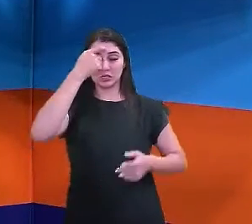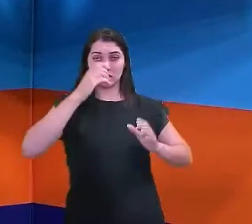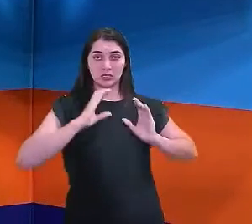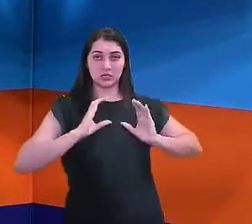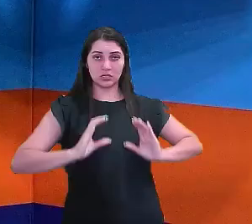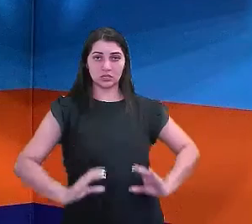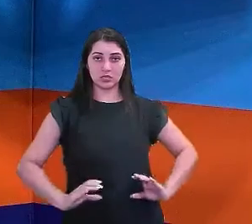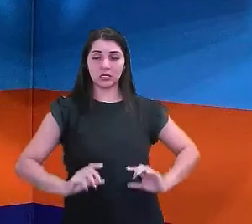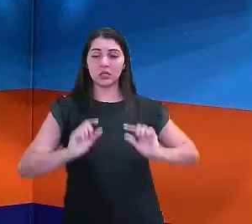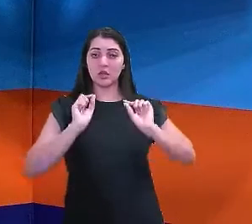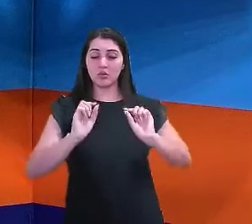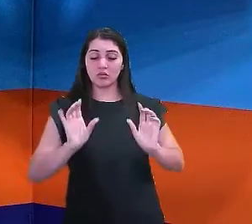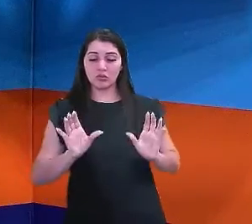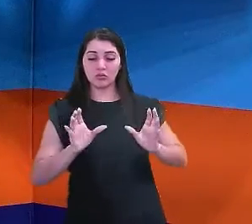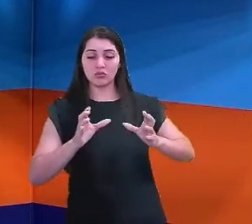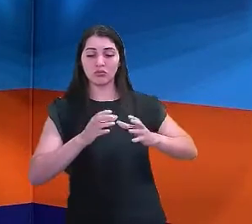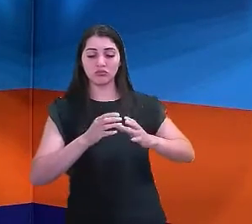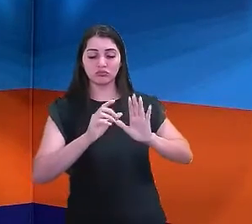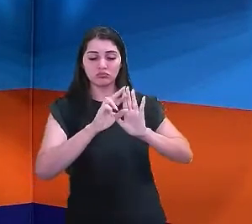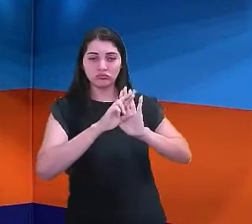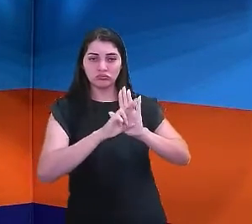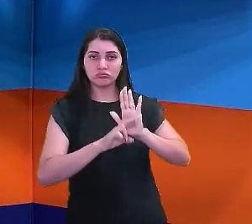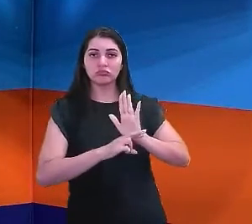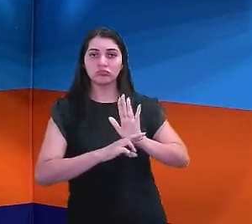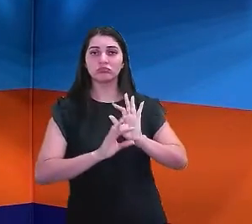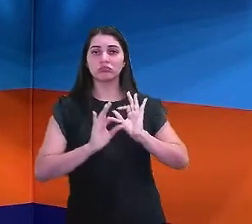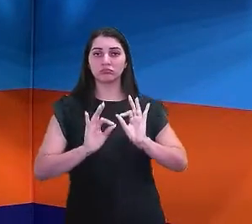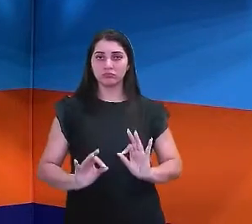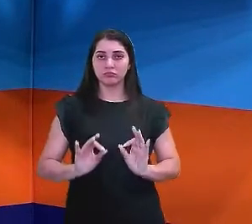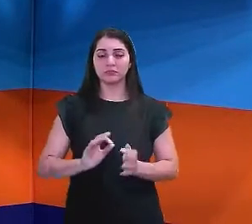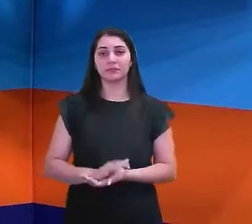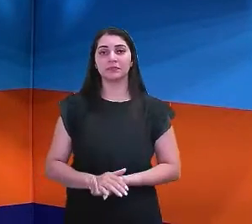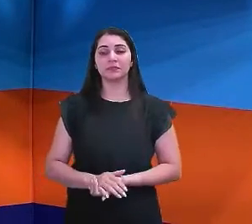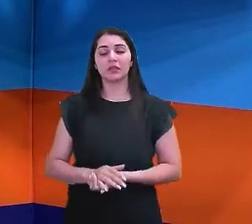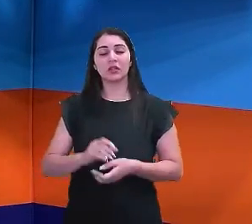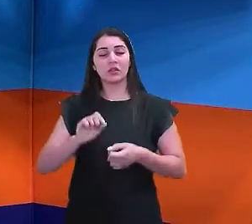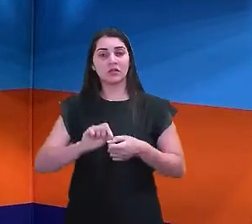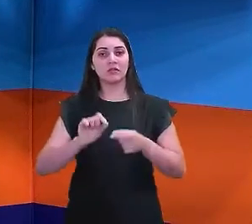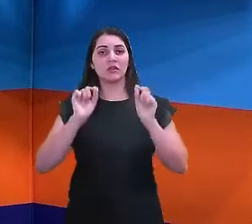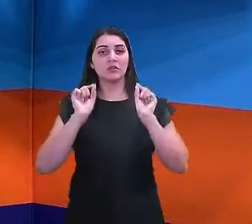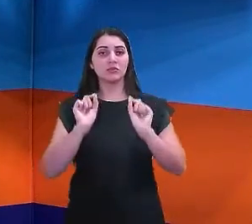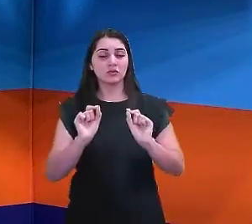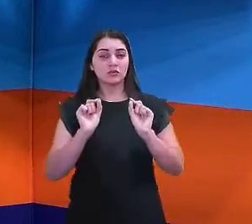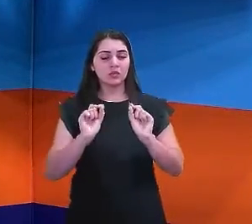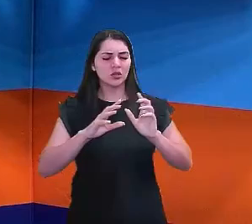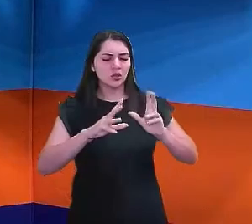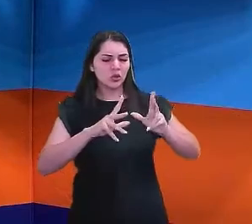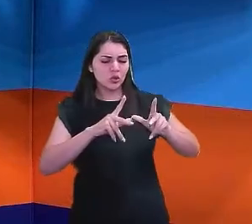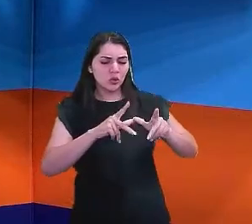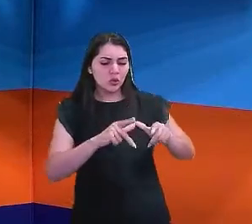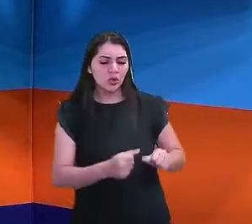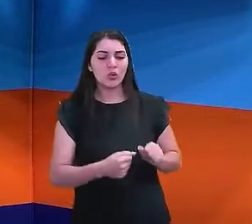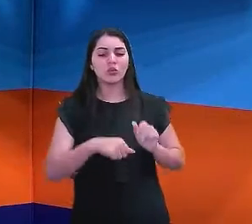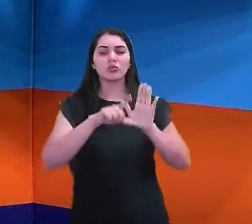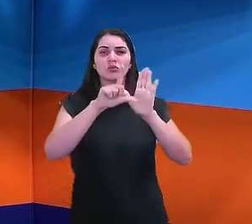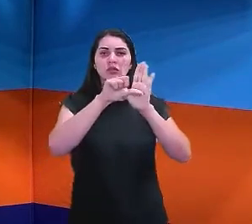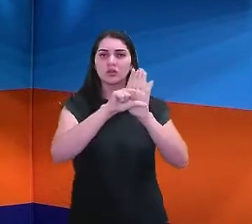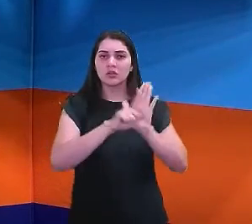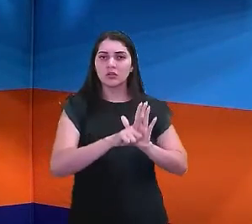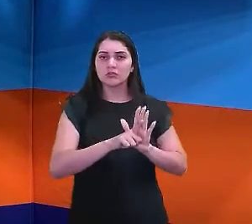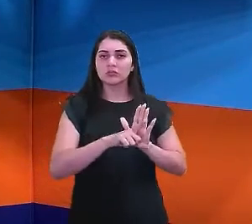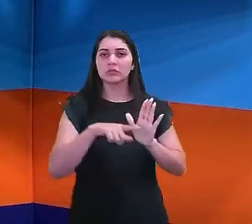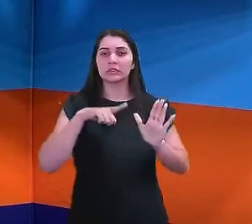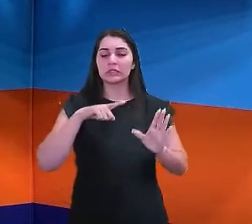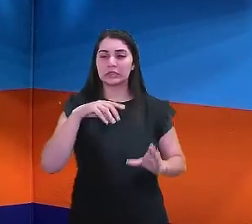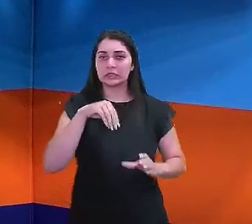o conjunto de regras, certo? Que faz com que toda essa lei que existe da